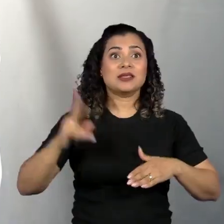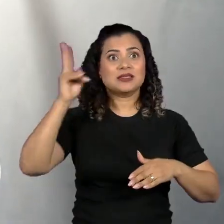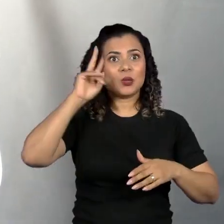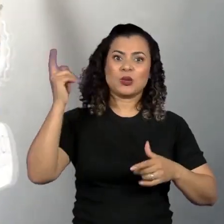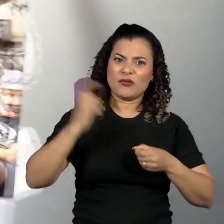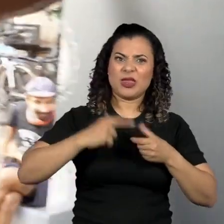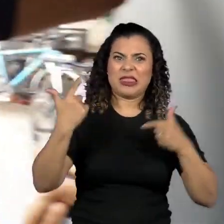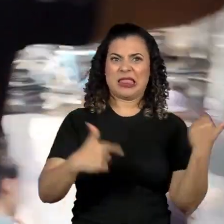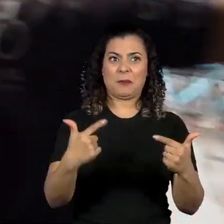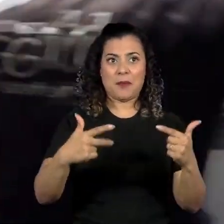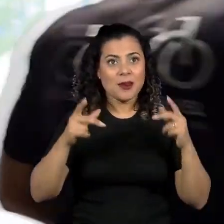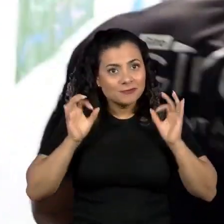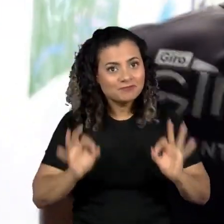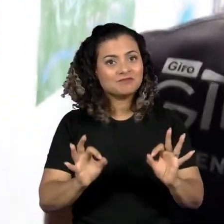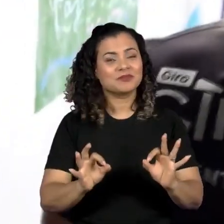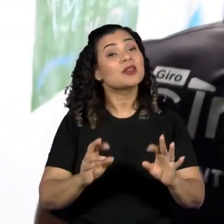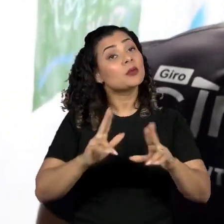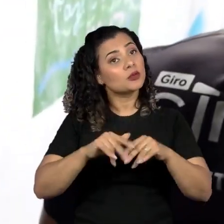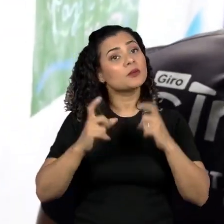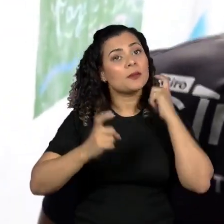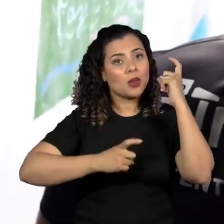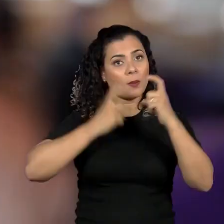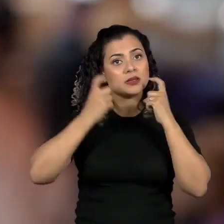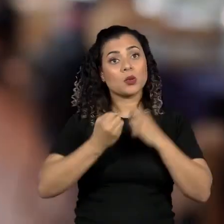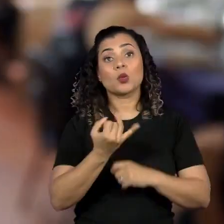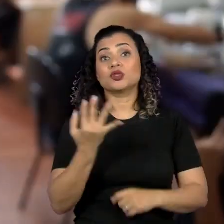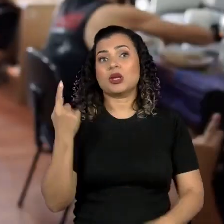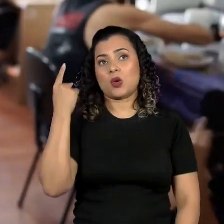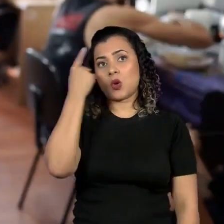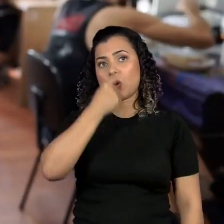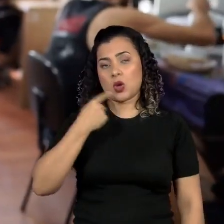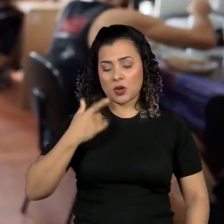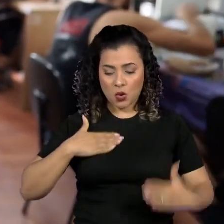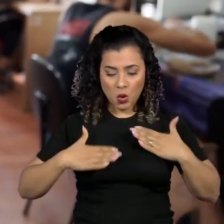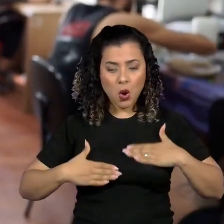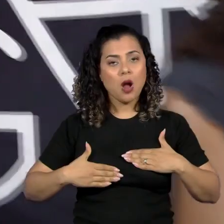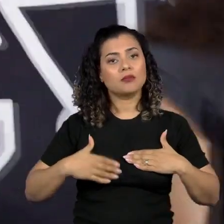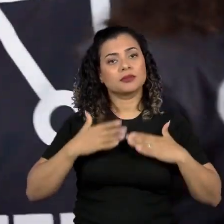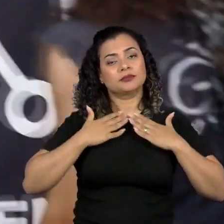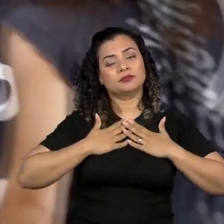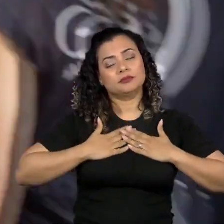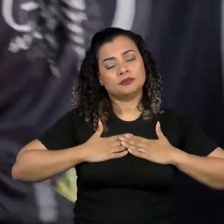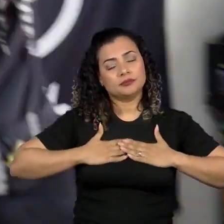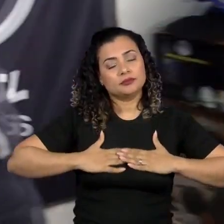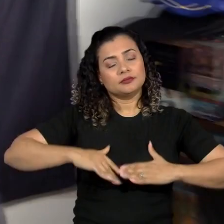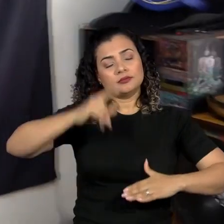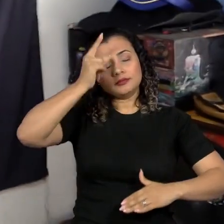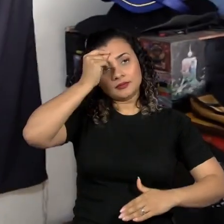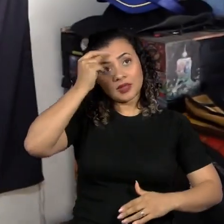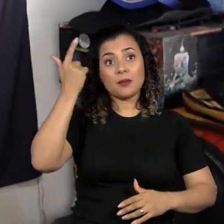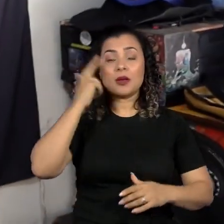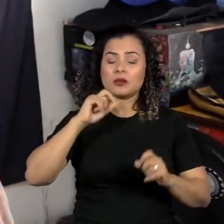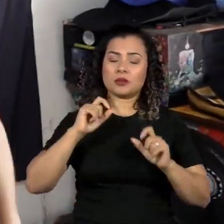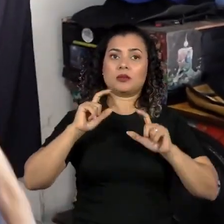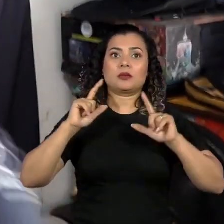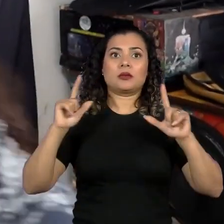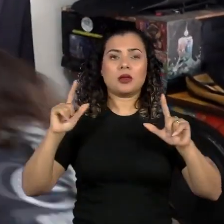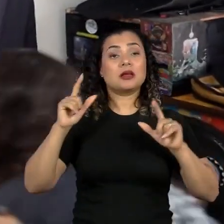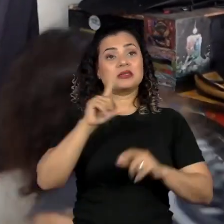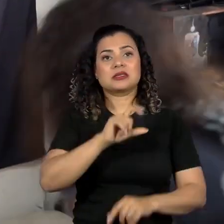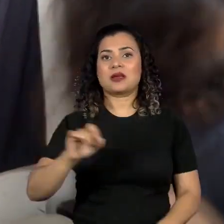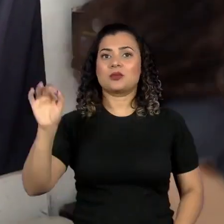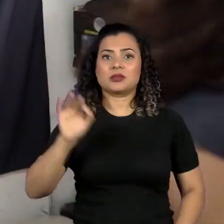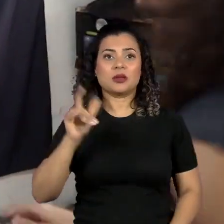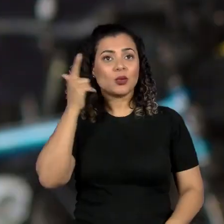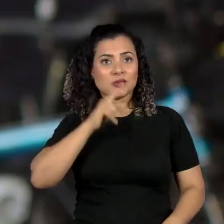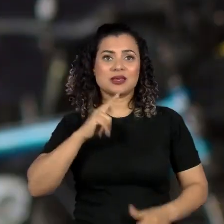segunda. E aí a gente tem essa preocupação com a carga horária, né? Pro corpo ter esse descanso, pra no outro dia tá 100% pra tá